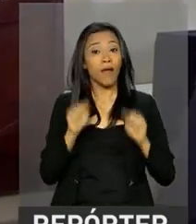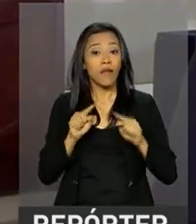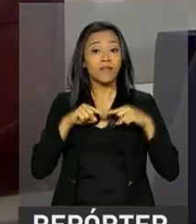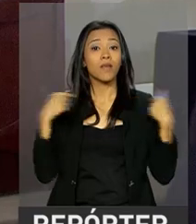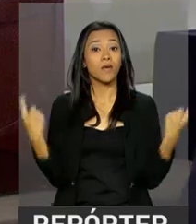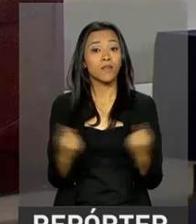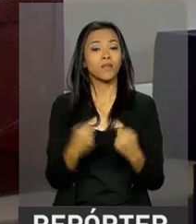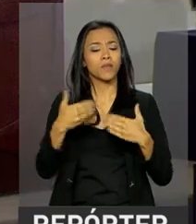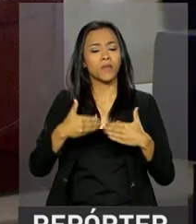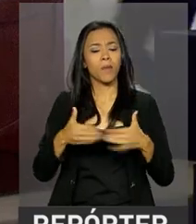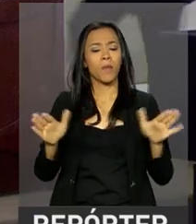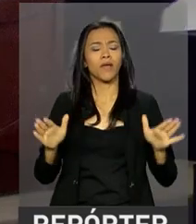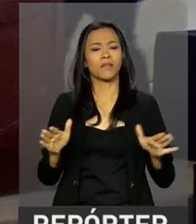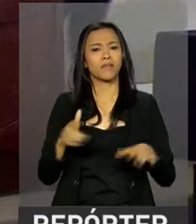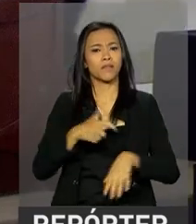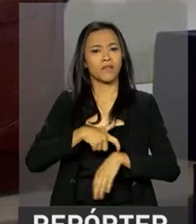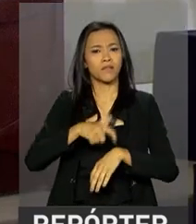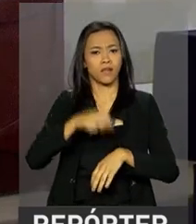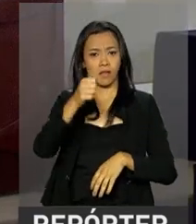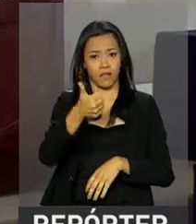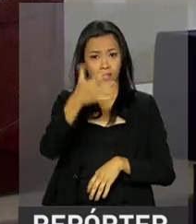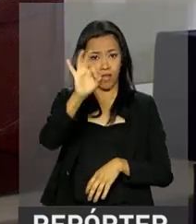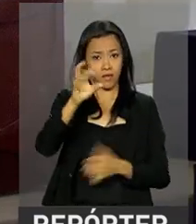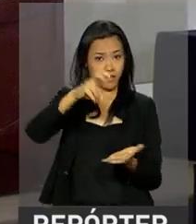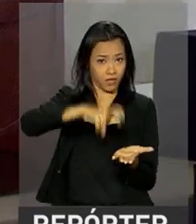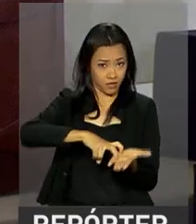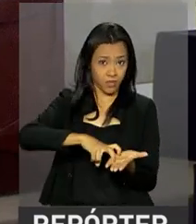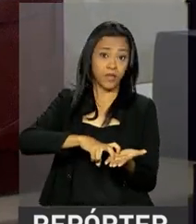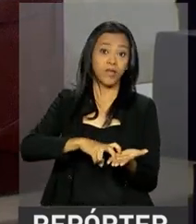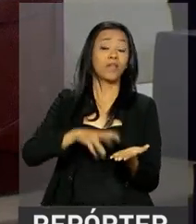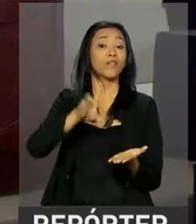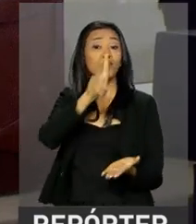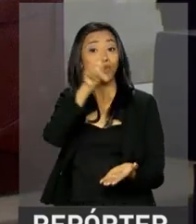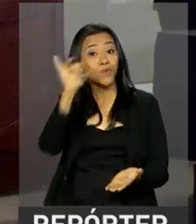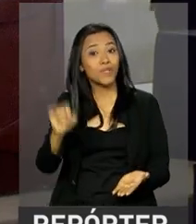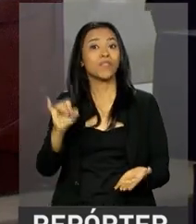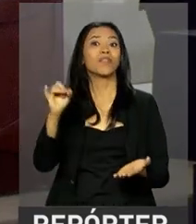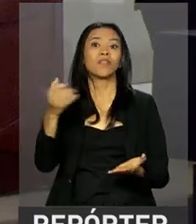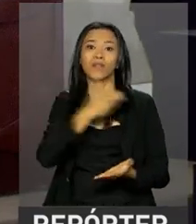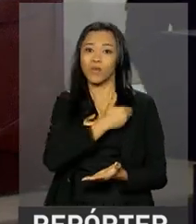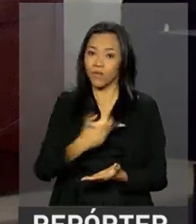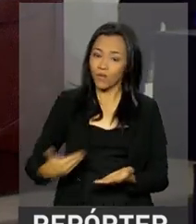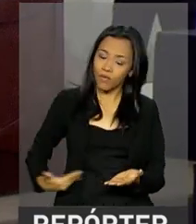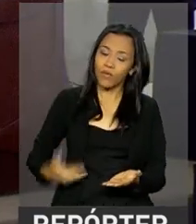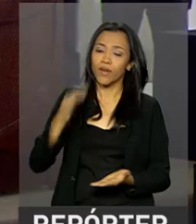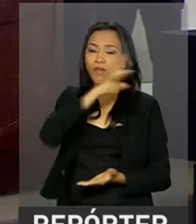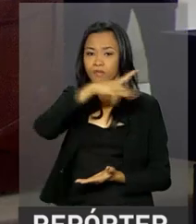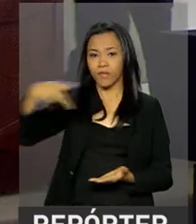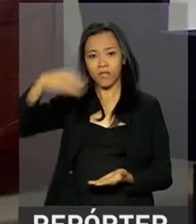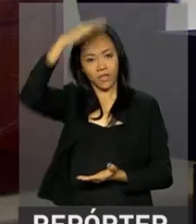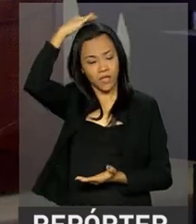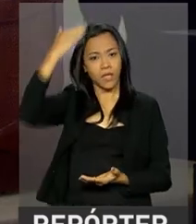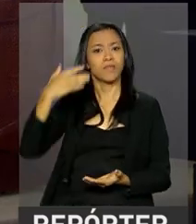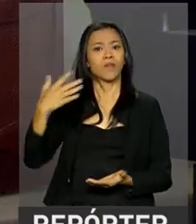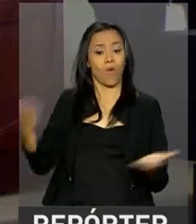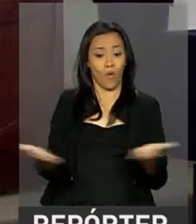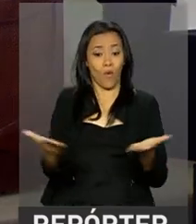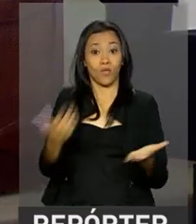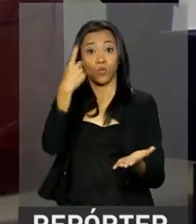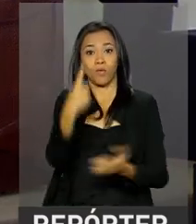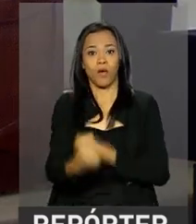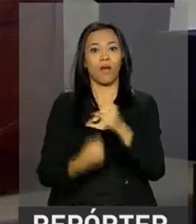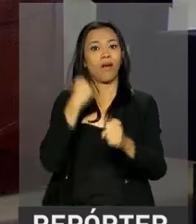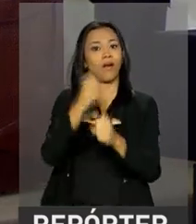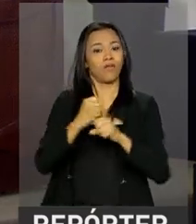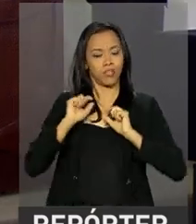que começa a partir das 10 horas da manhã, no dia em que o governo do presidente Michel Temer completa, então, um ano